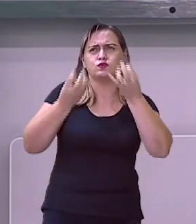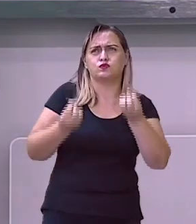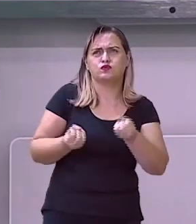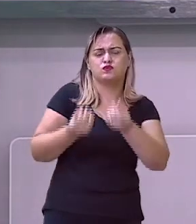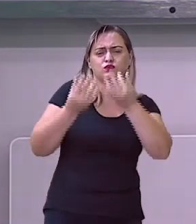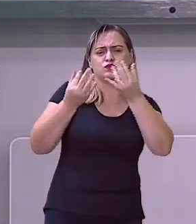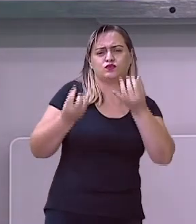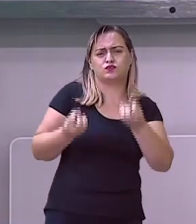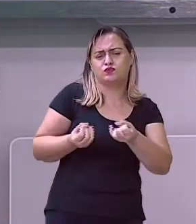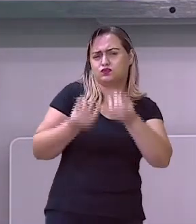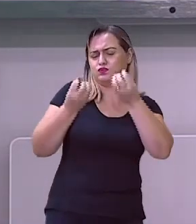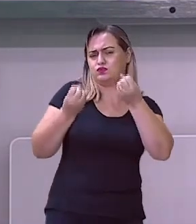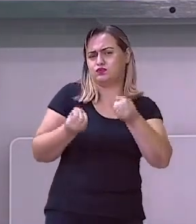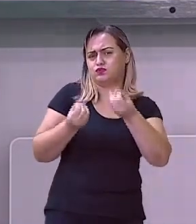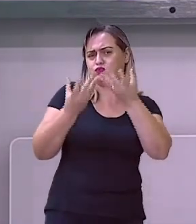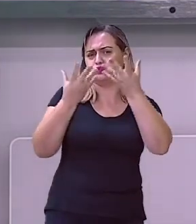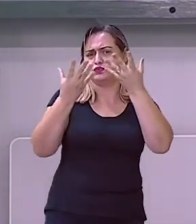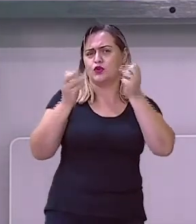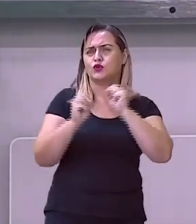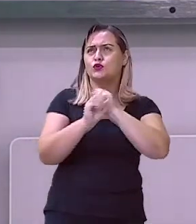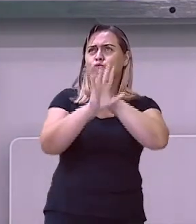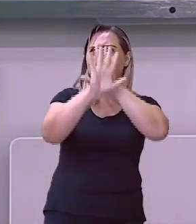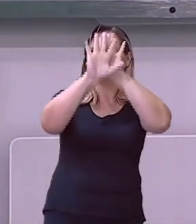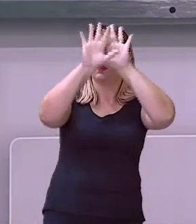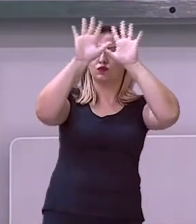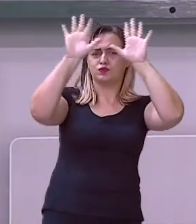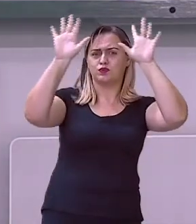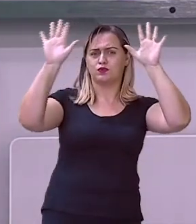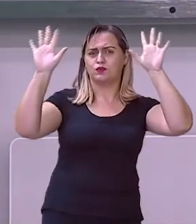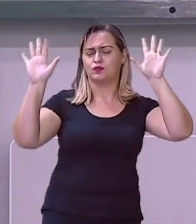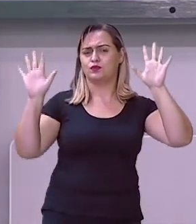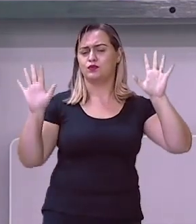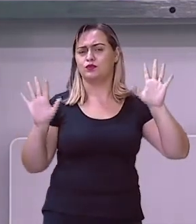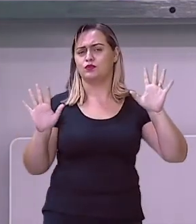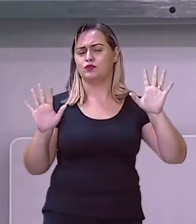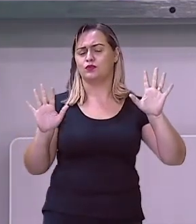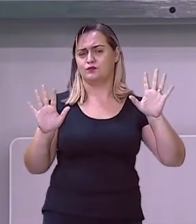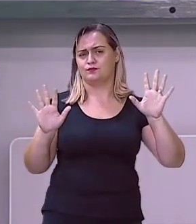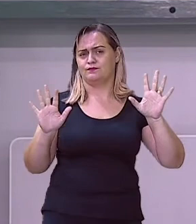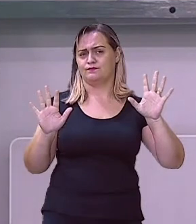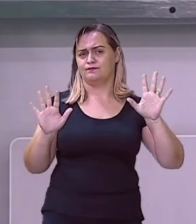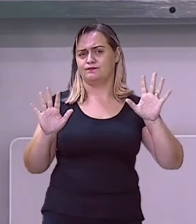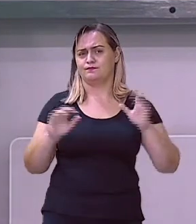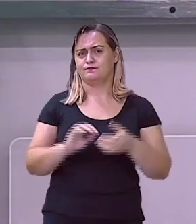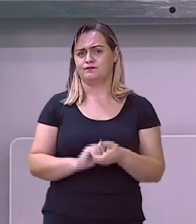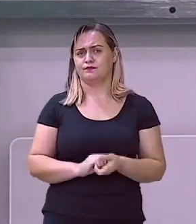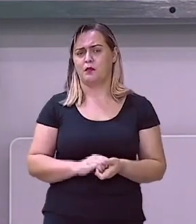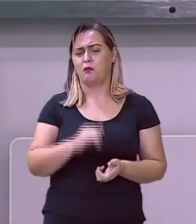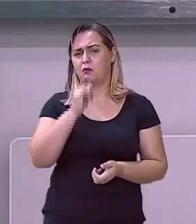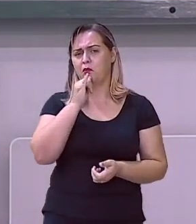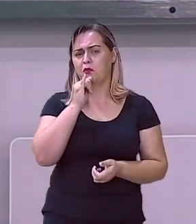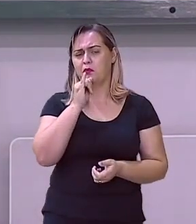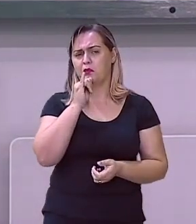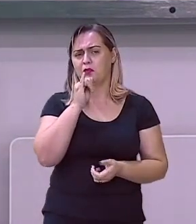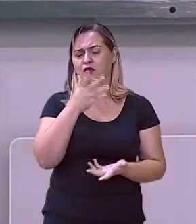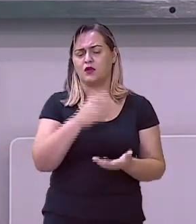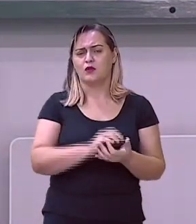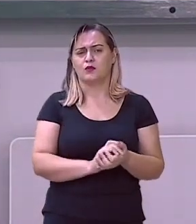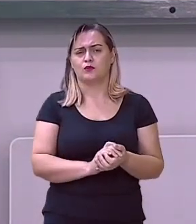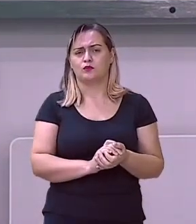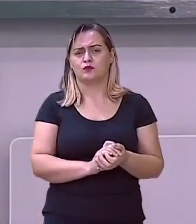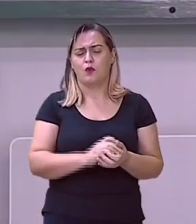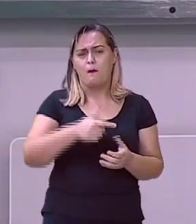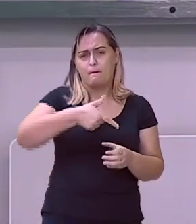Que lançam na atmosfera o CO2, a queima de combustíveis fósseis, por